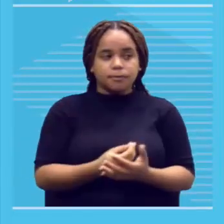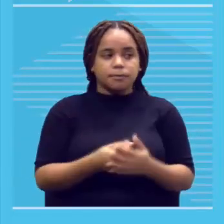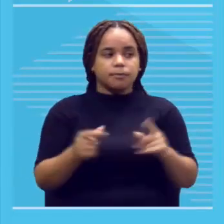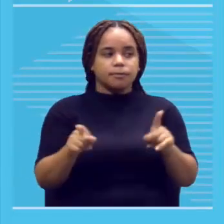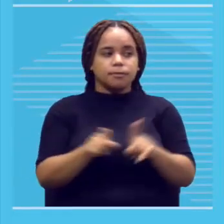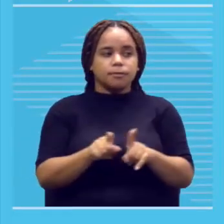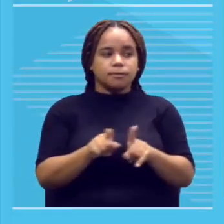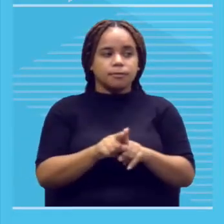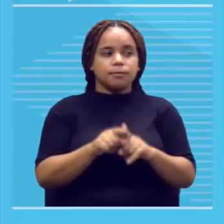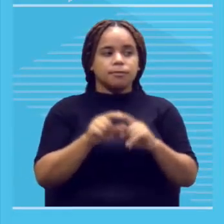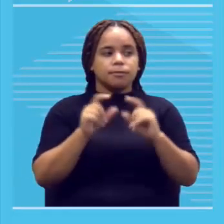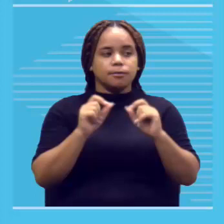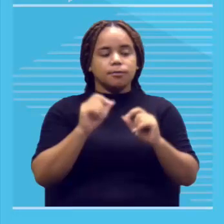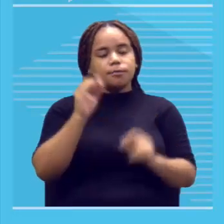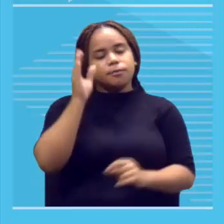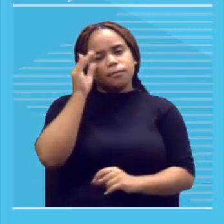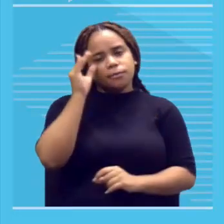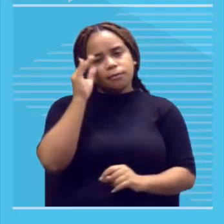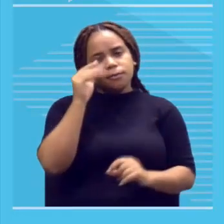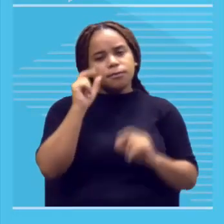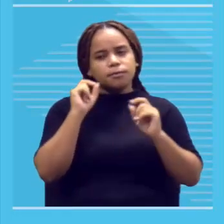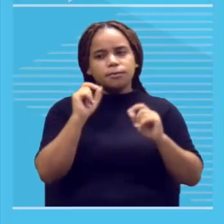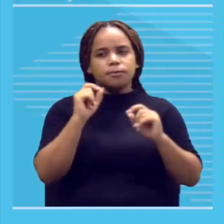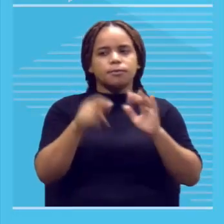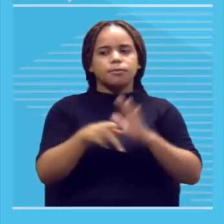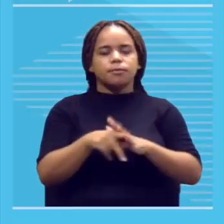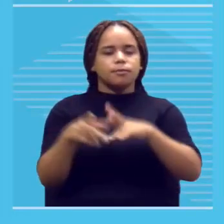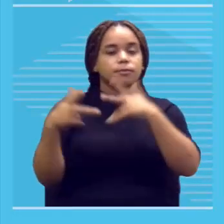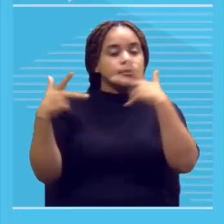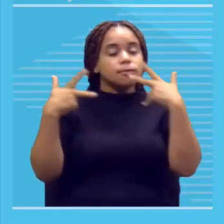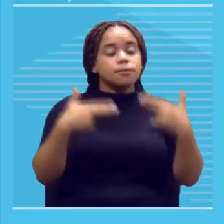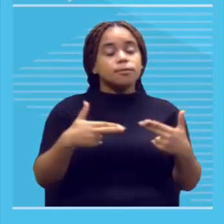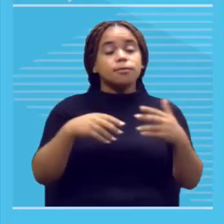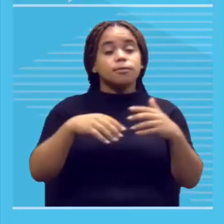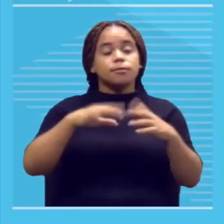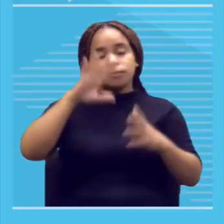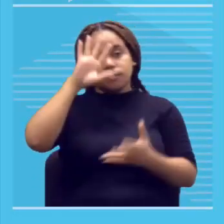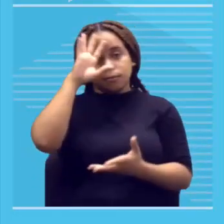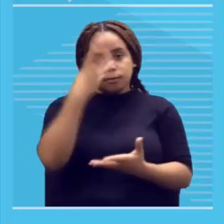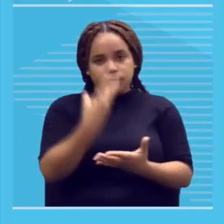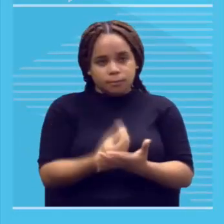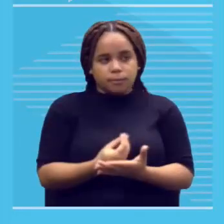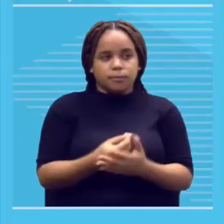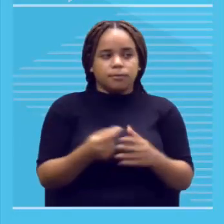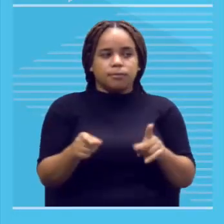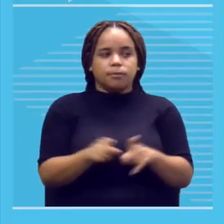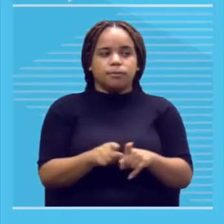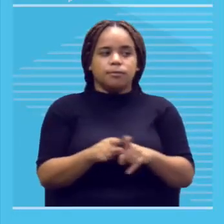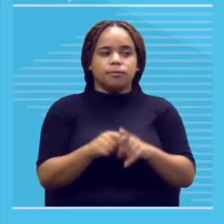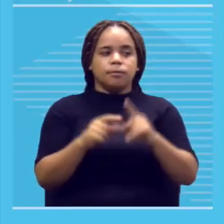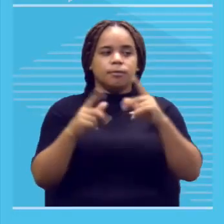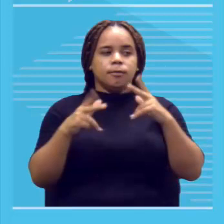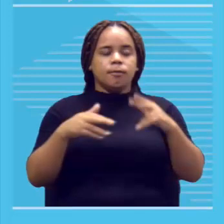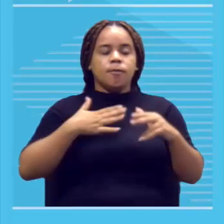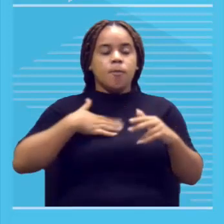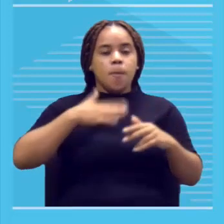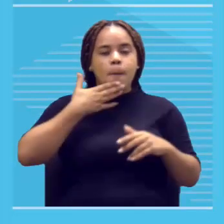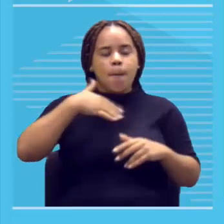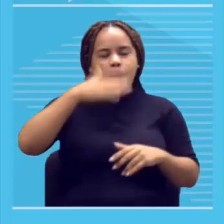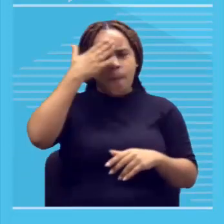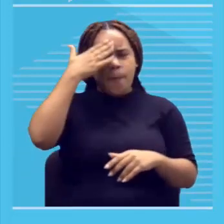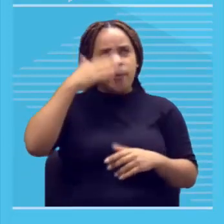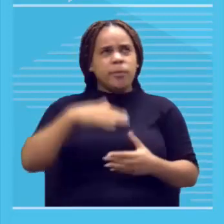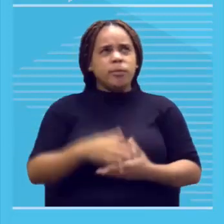curiosamente o mesmo princípio ético do Espiritismo é do islamismo é o mesmo